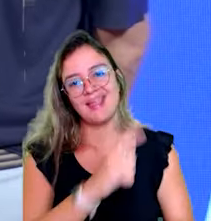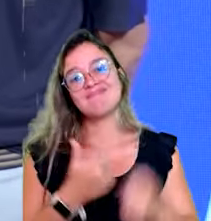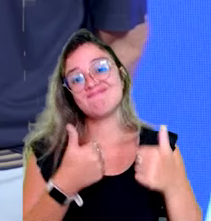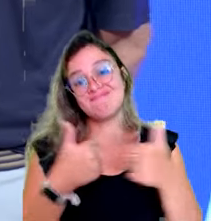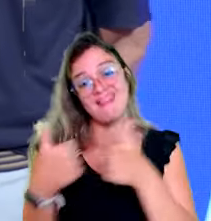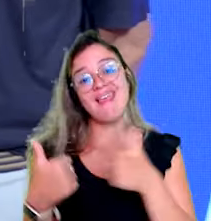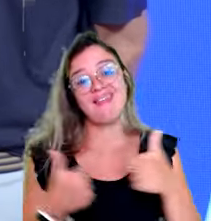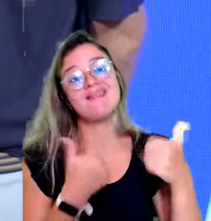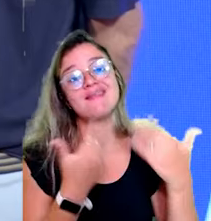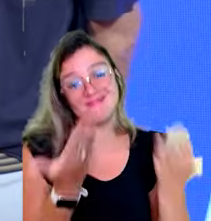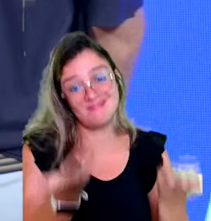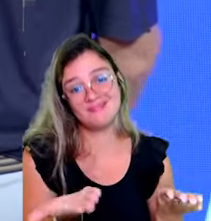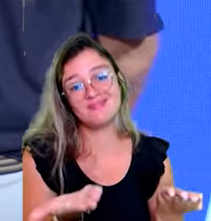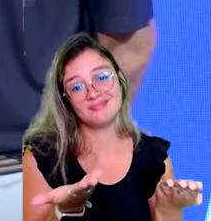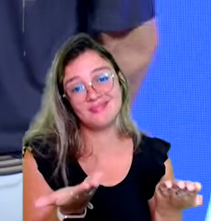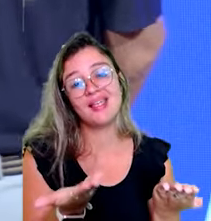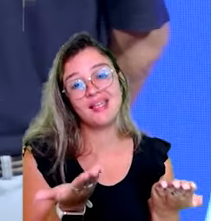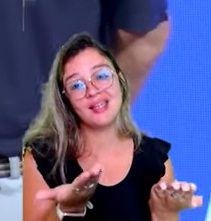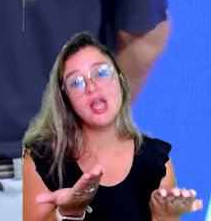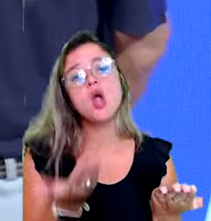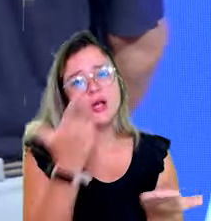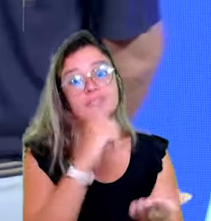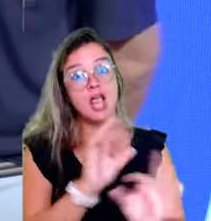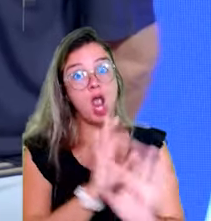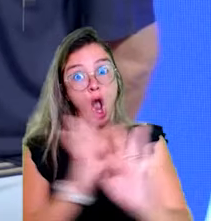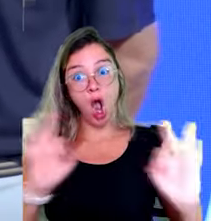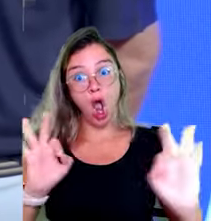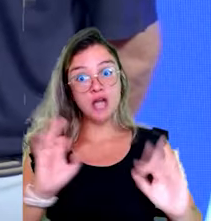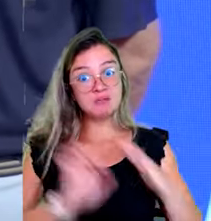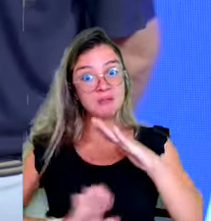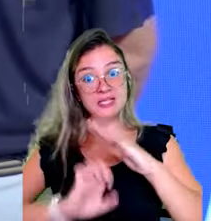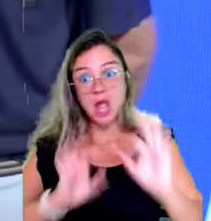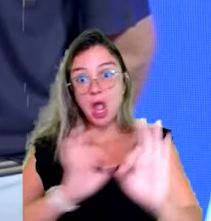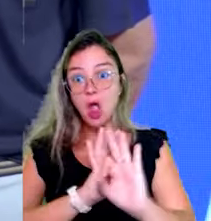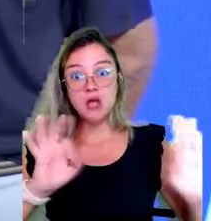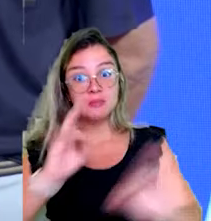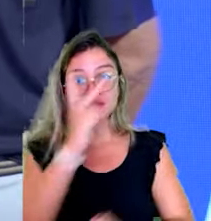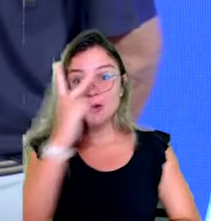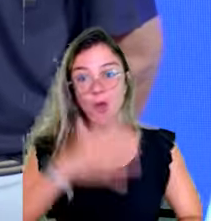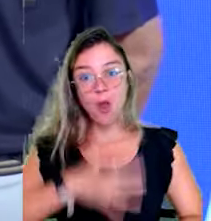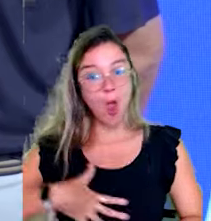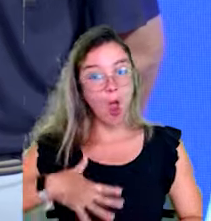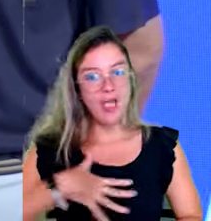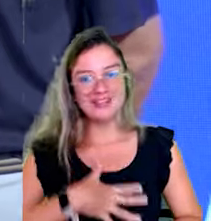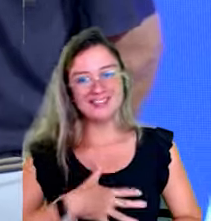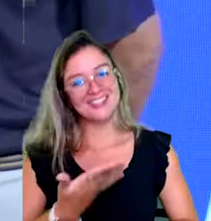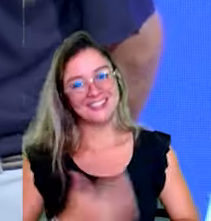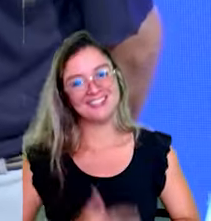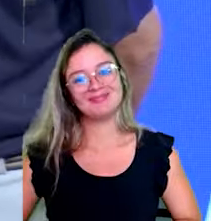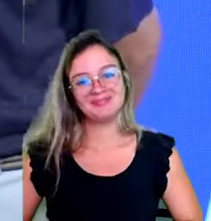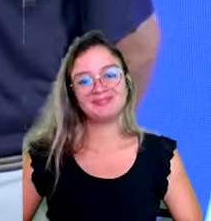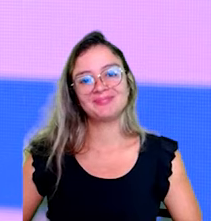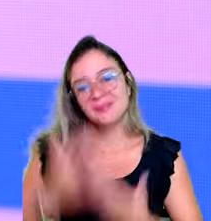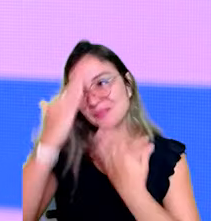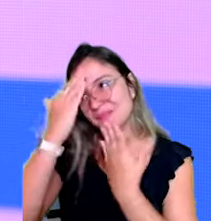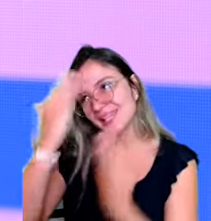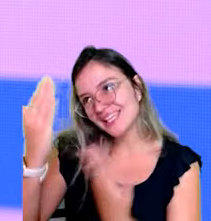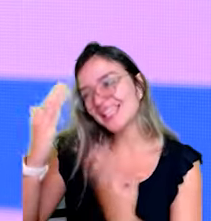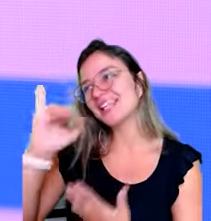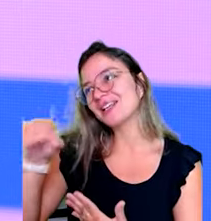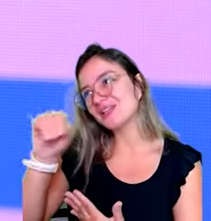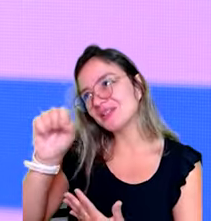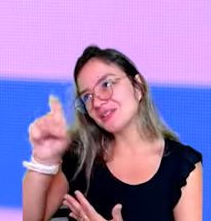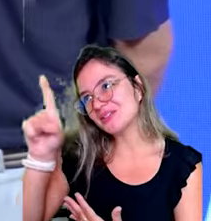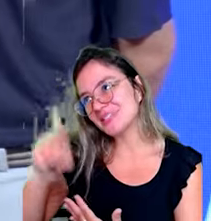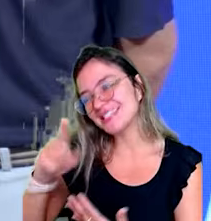numa uma ótima empresa, com clientes satisfeitos e por aí vai. Muito obrigada pela sua participação, viu, José